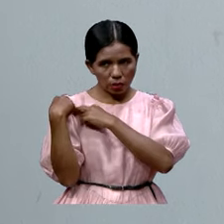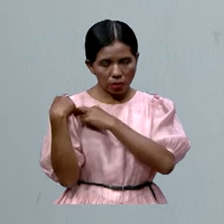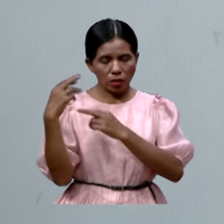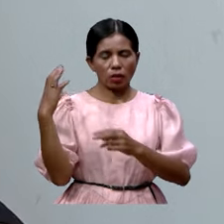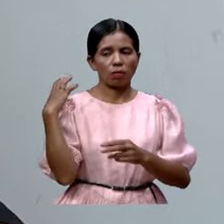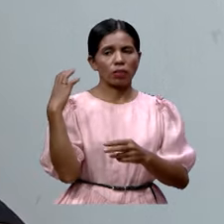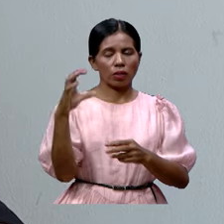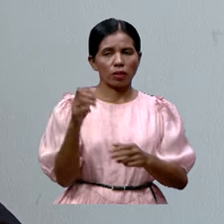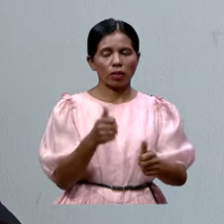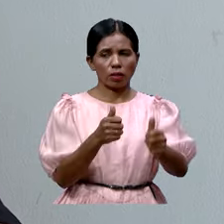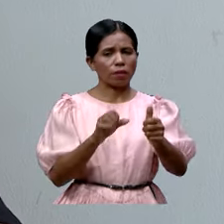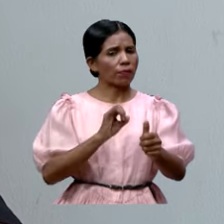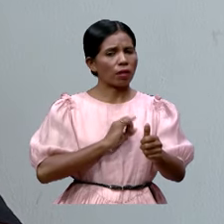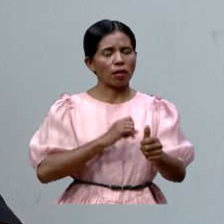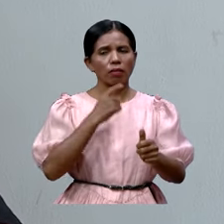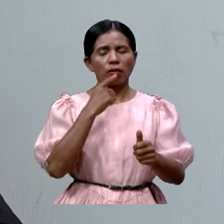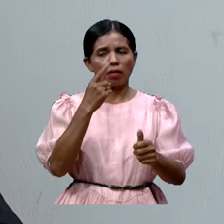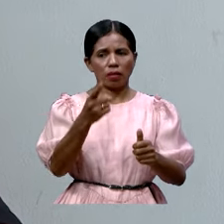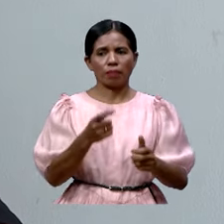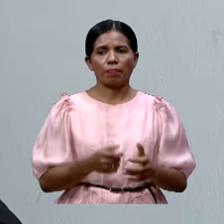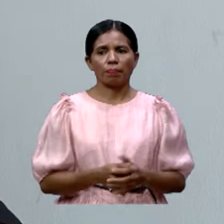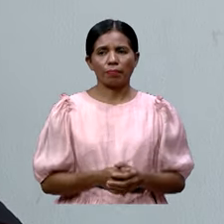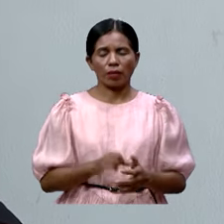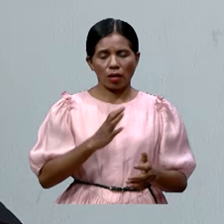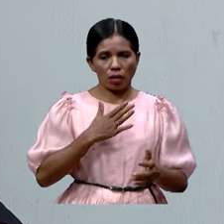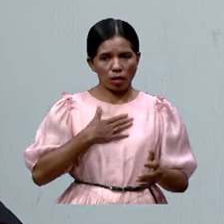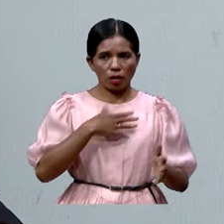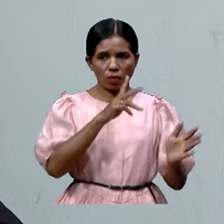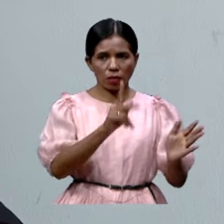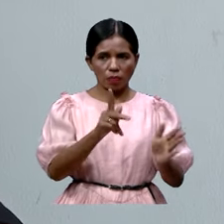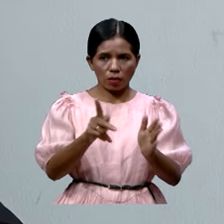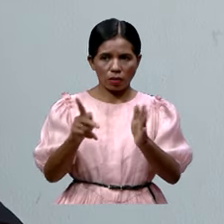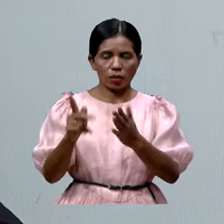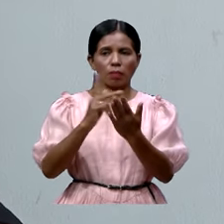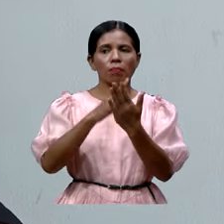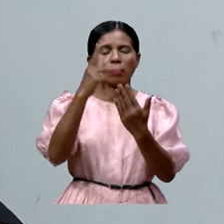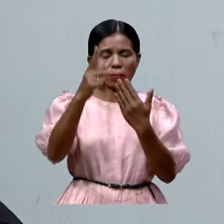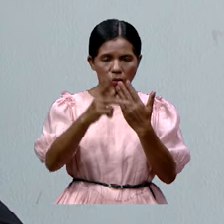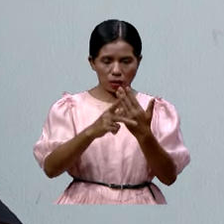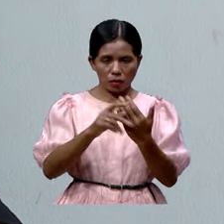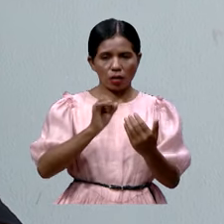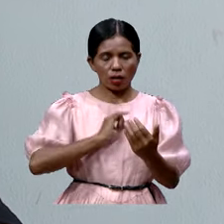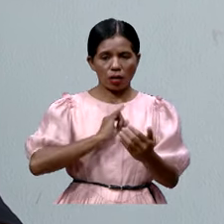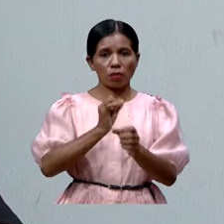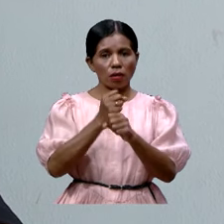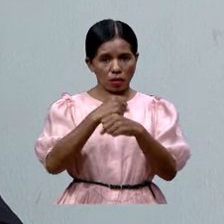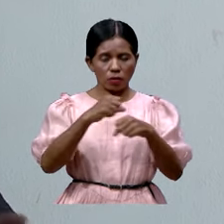competência dira que nian. Hau hato hau nia plano, programa, no plano nebe, mas hau hau serviço.